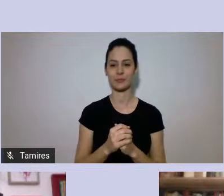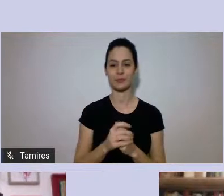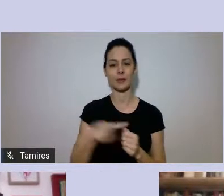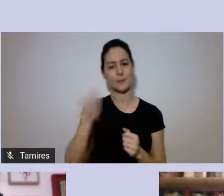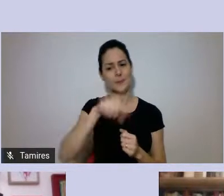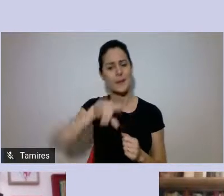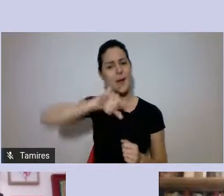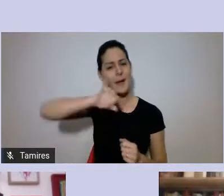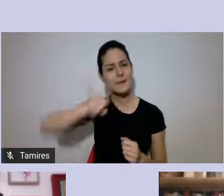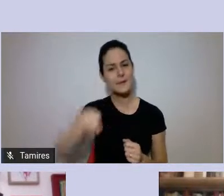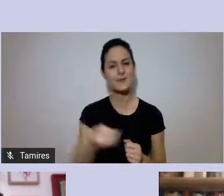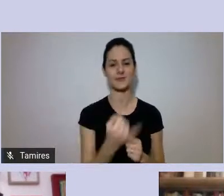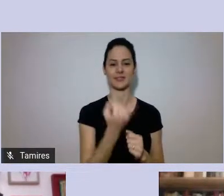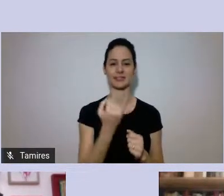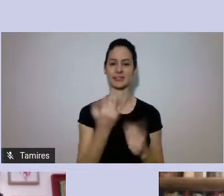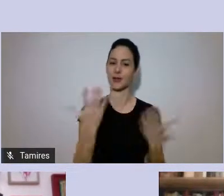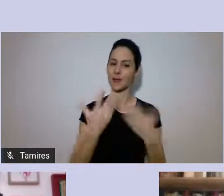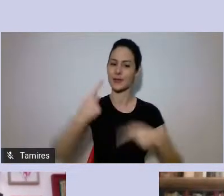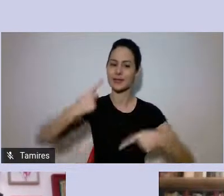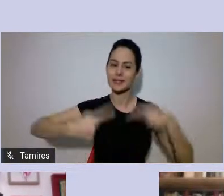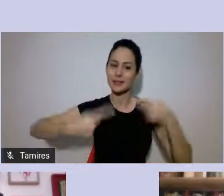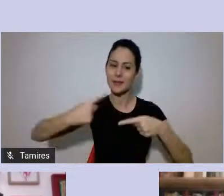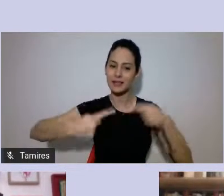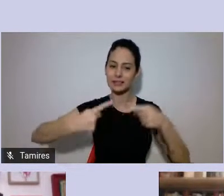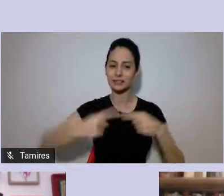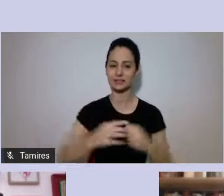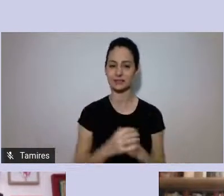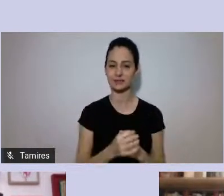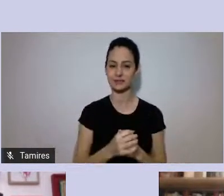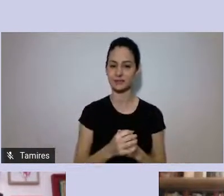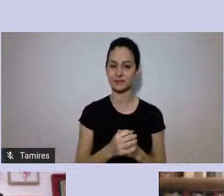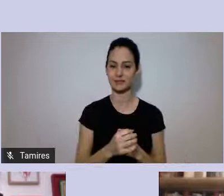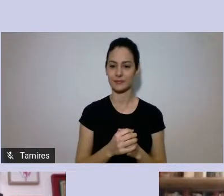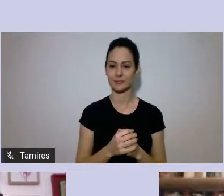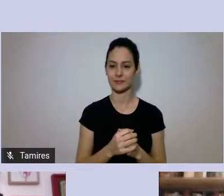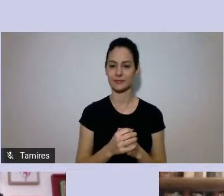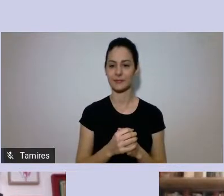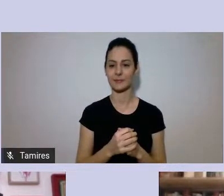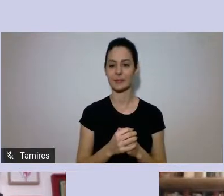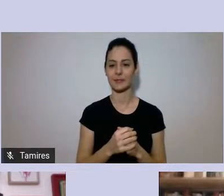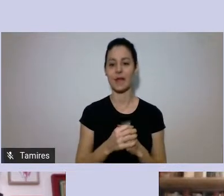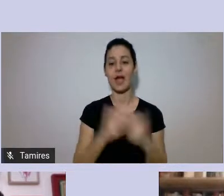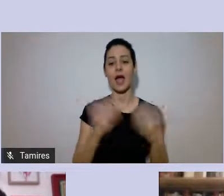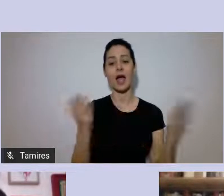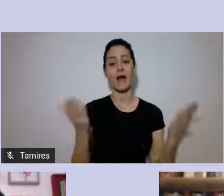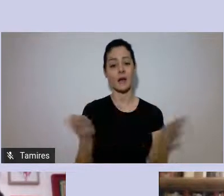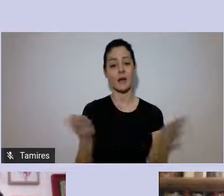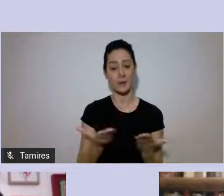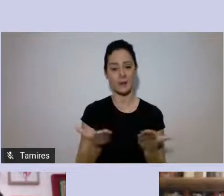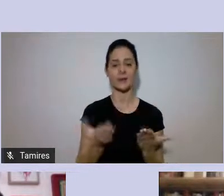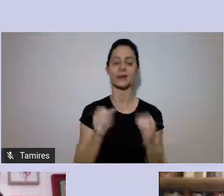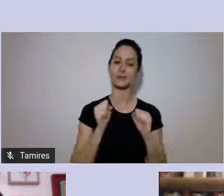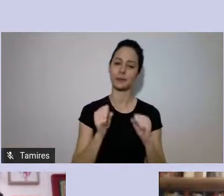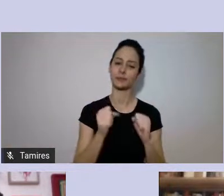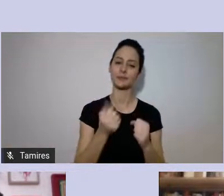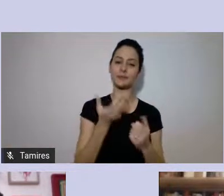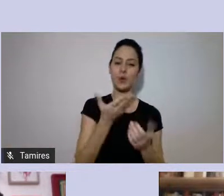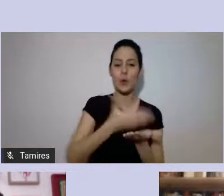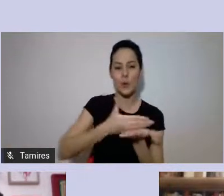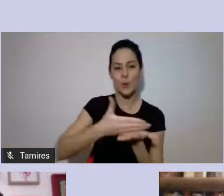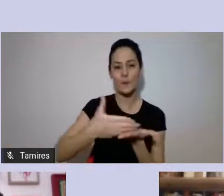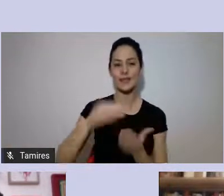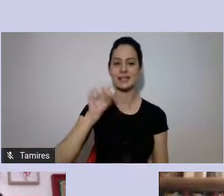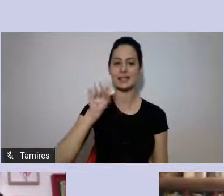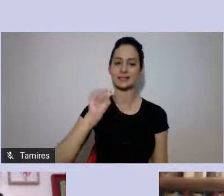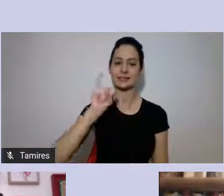bastante esse nosso debate, tá? Vou passar a palavra agora para o Simval, que vai fazer a